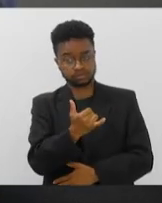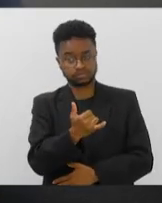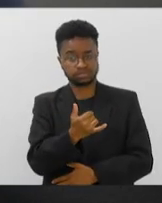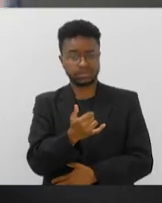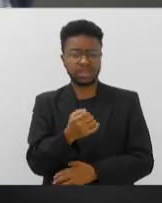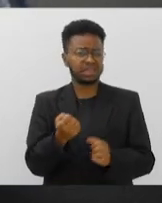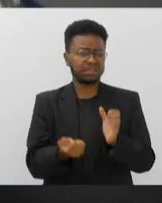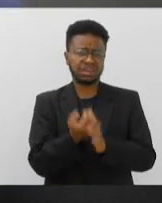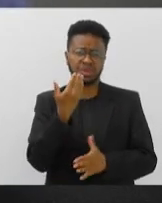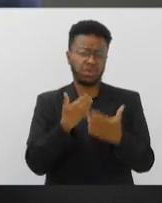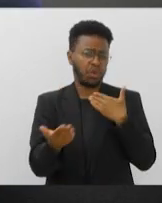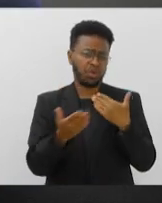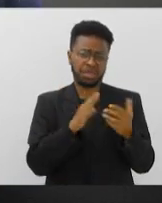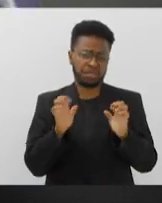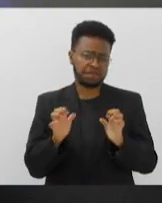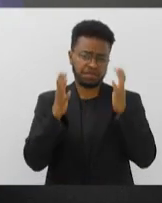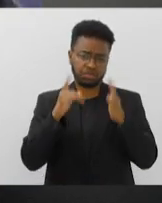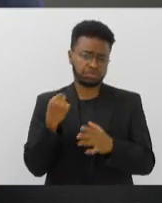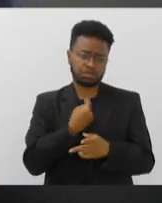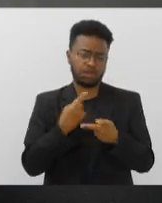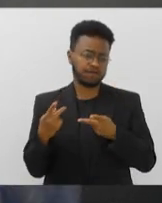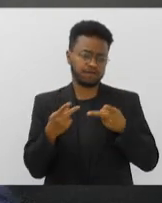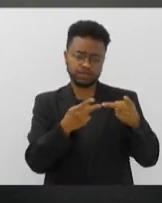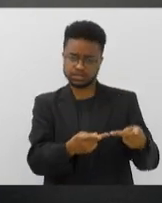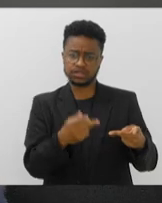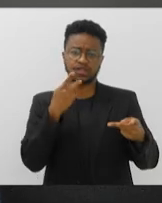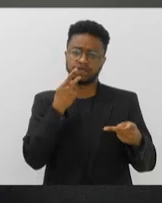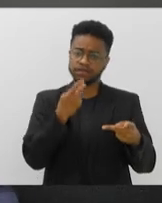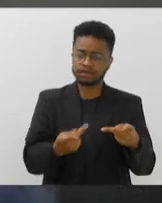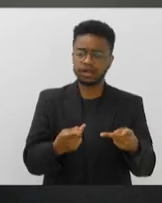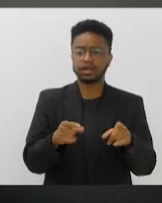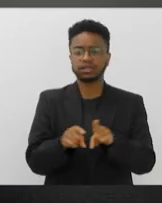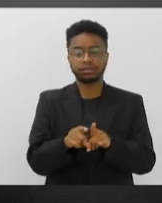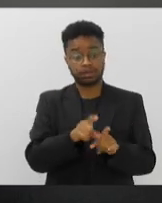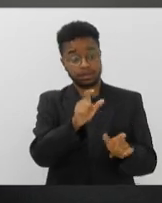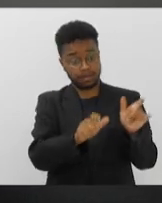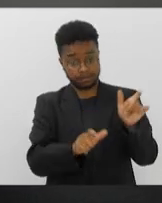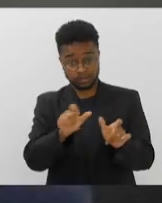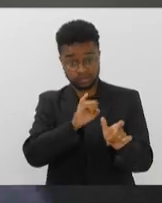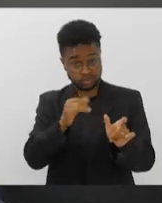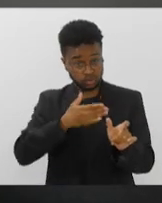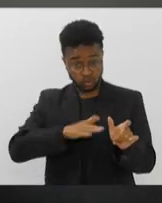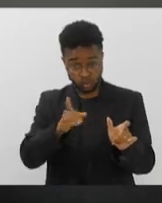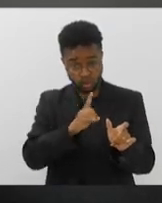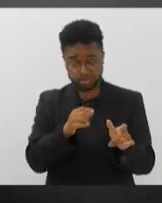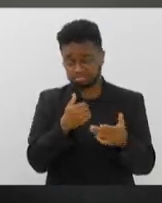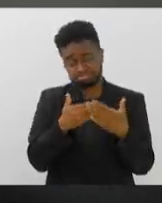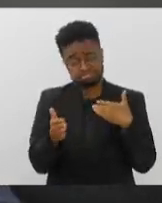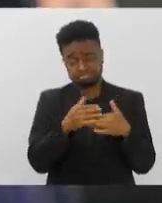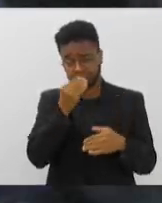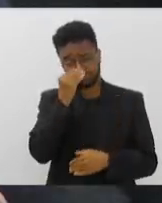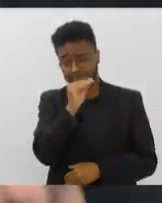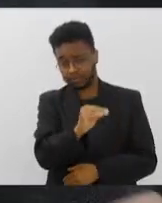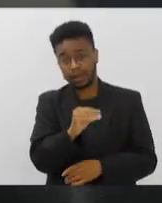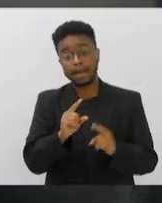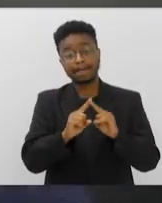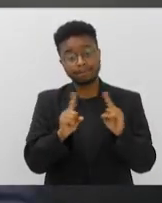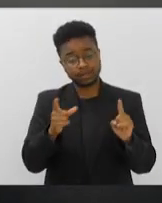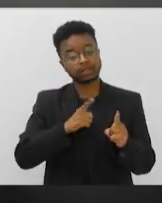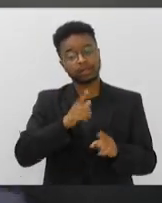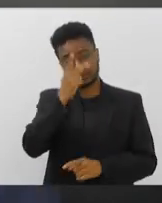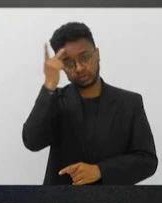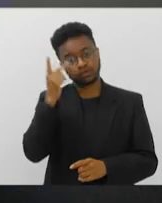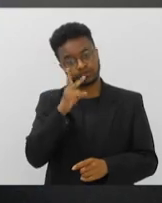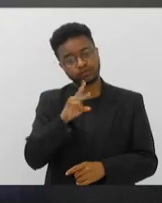evento evento de qualquer coisa a gente vai lá fala e esse pessoal que não gosta não vai mas vai ter gente que